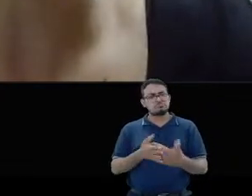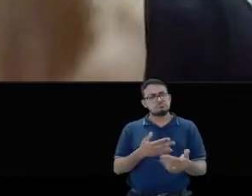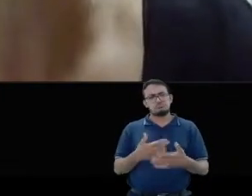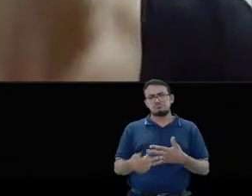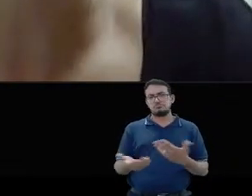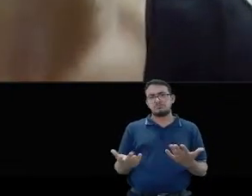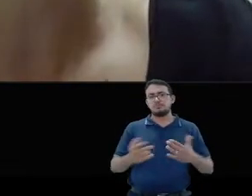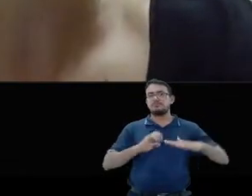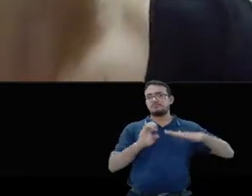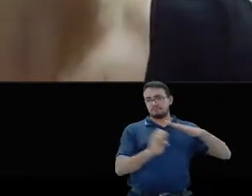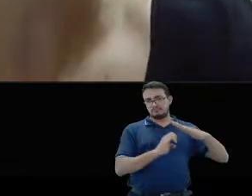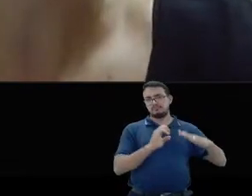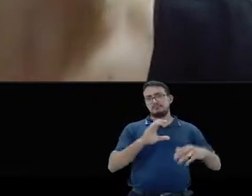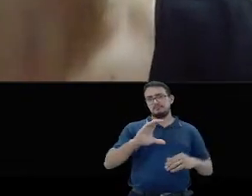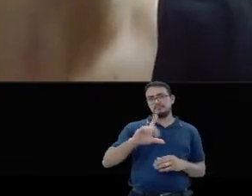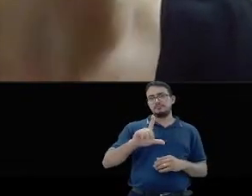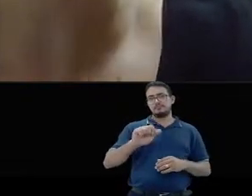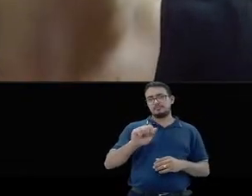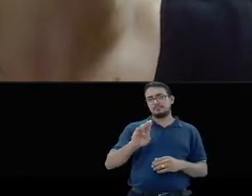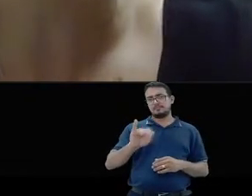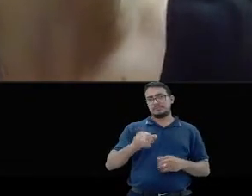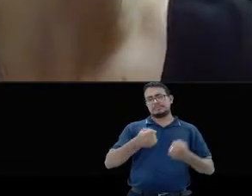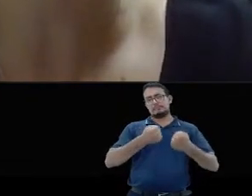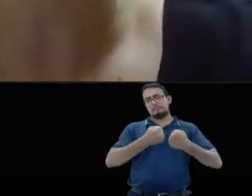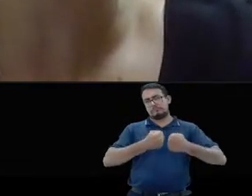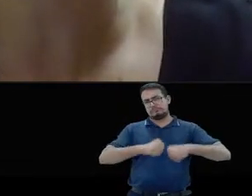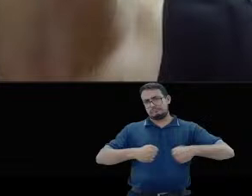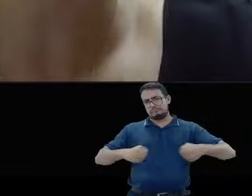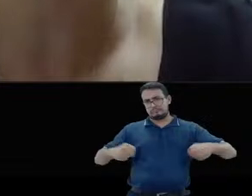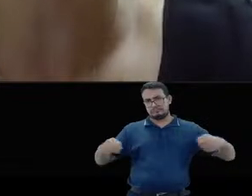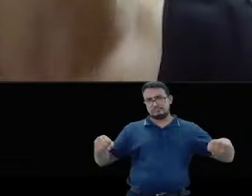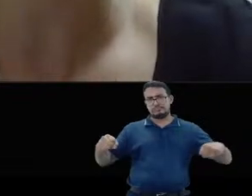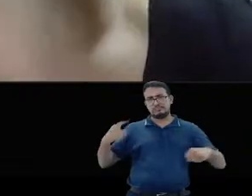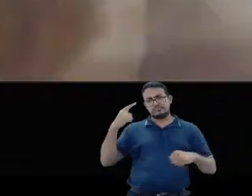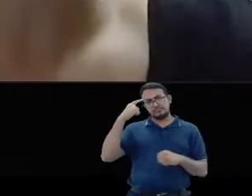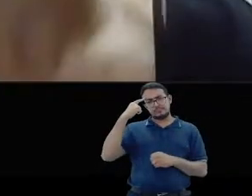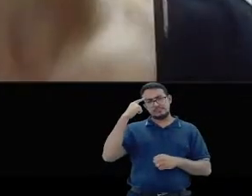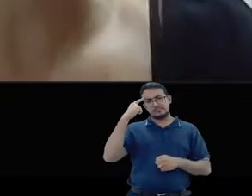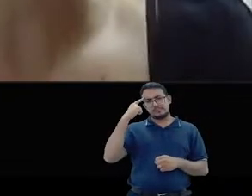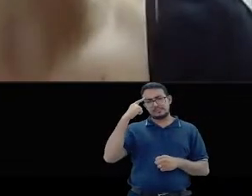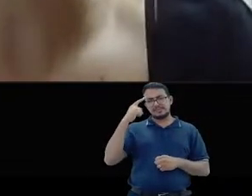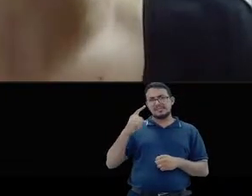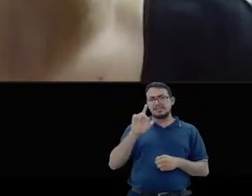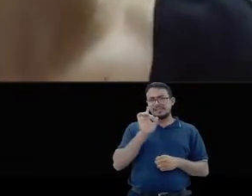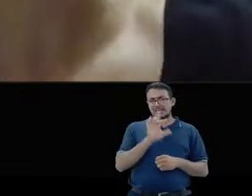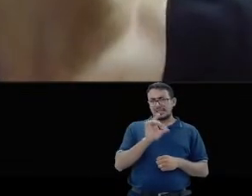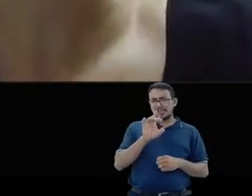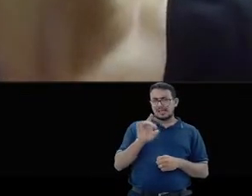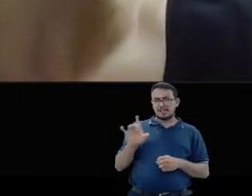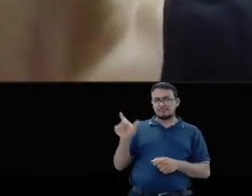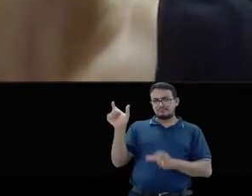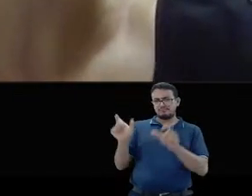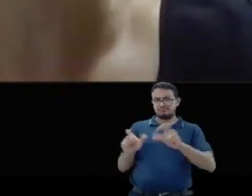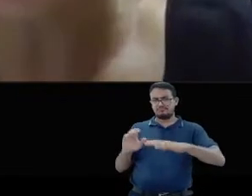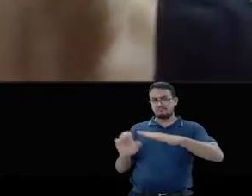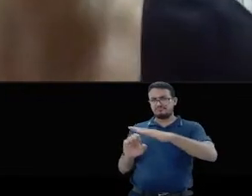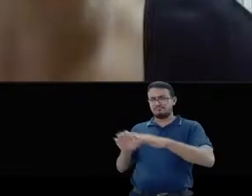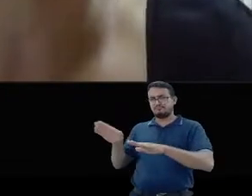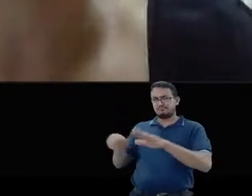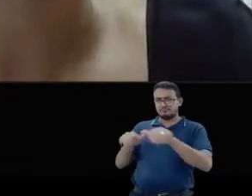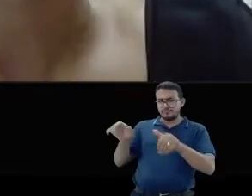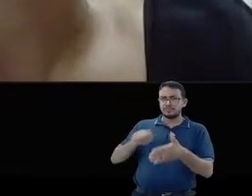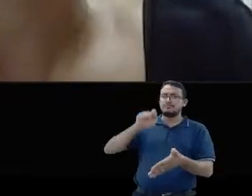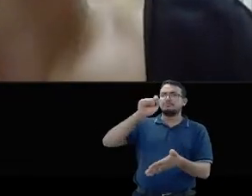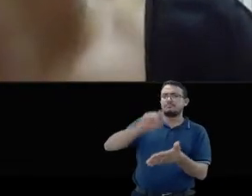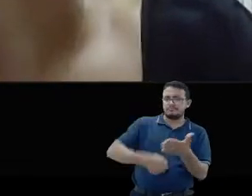E imagine precisar fazer para cada contratação, para cada parada geral, para cada empreitada, fazer um contrato todo